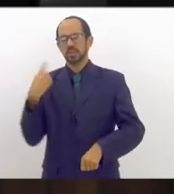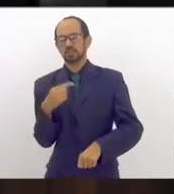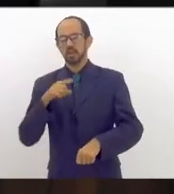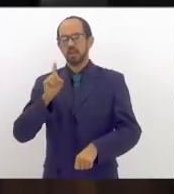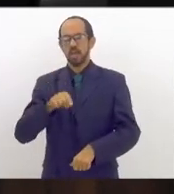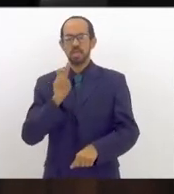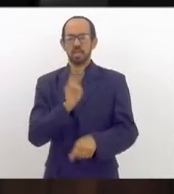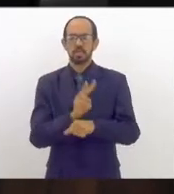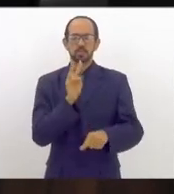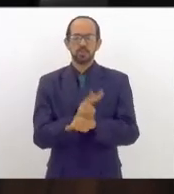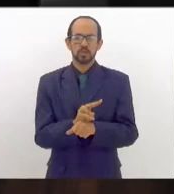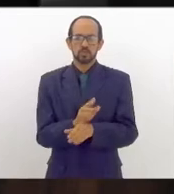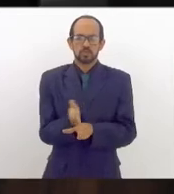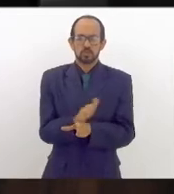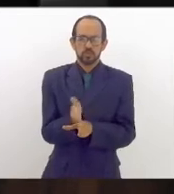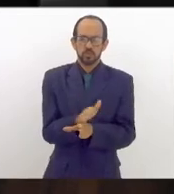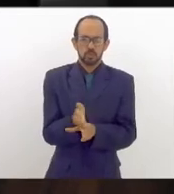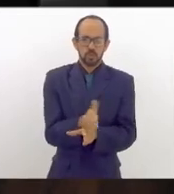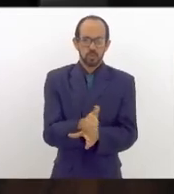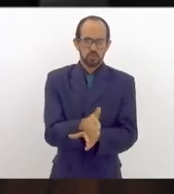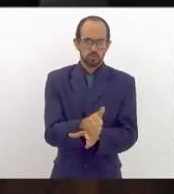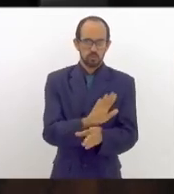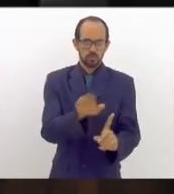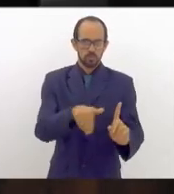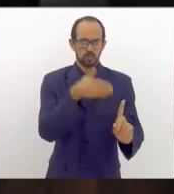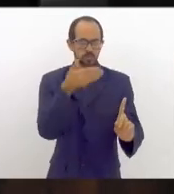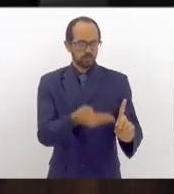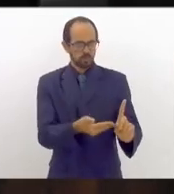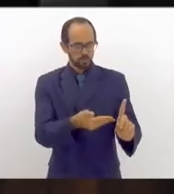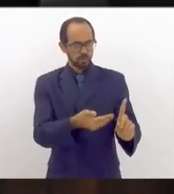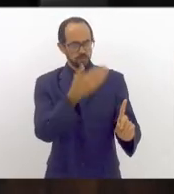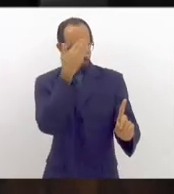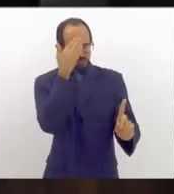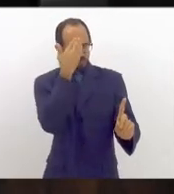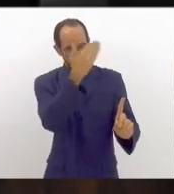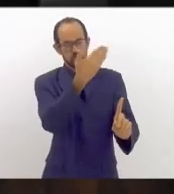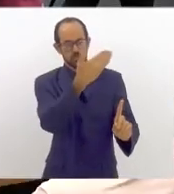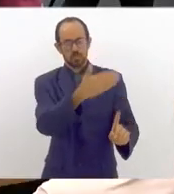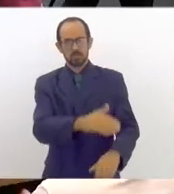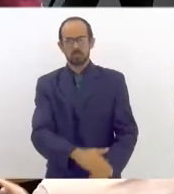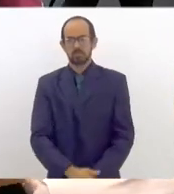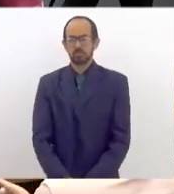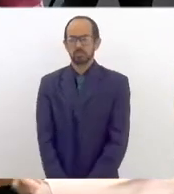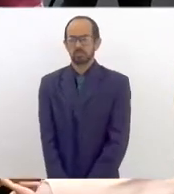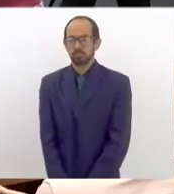que os homenageados recebam todos os nossos agradecimentos Muito obrigado